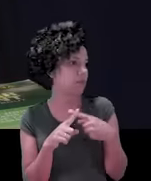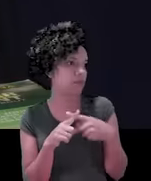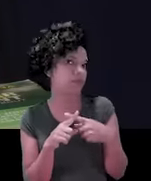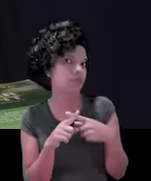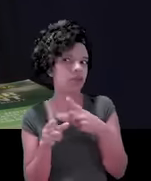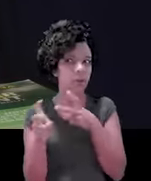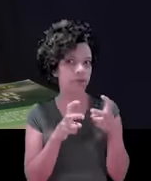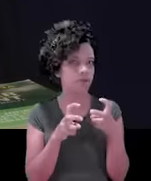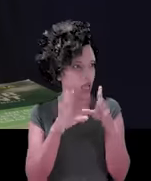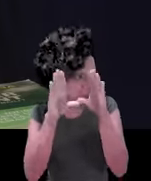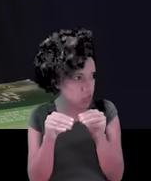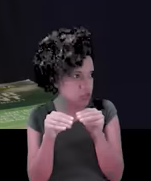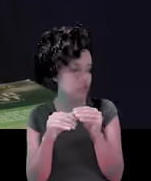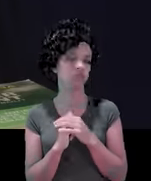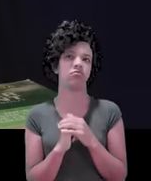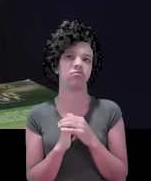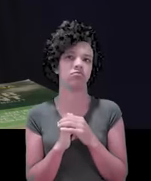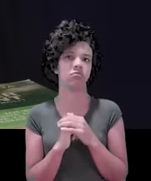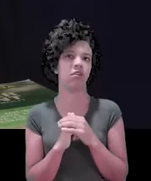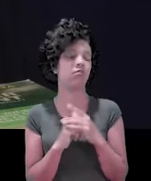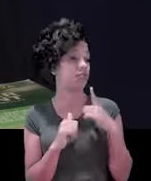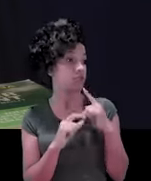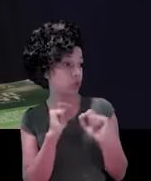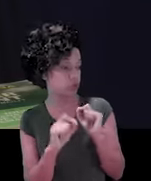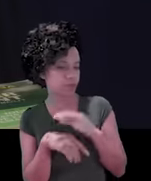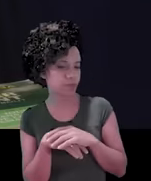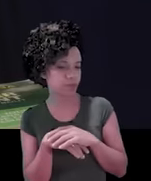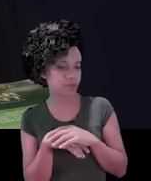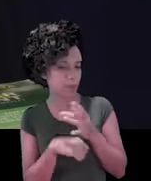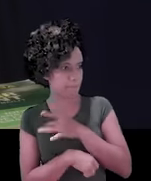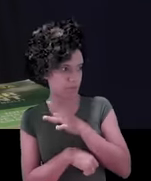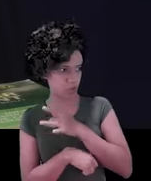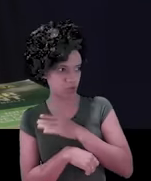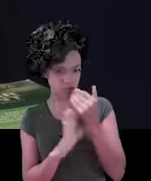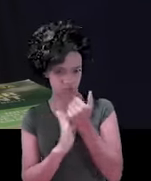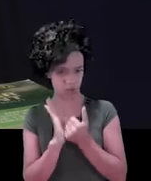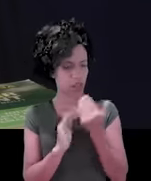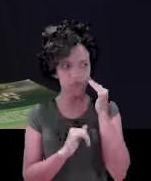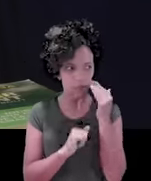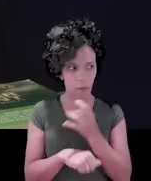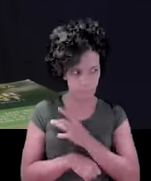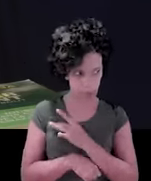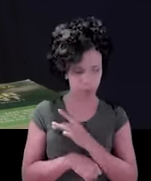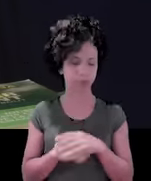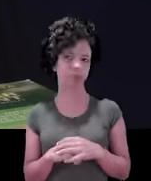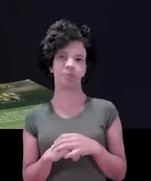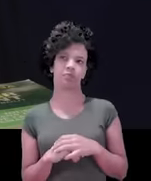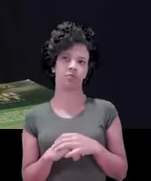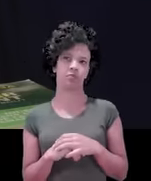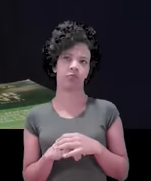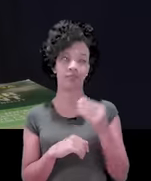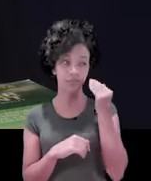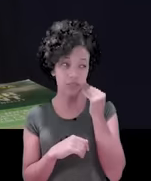a gente falando à noite eu costumo dizer assim a gente vai passar cola de medo entender o medo